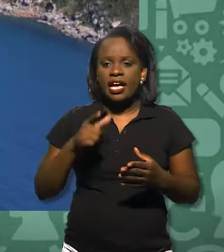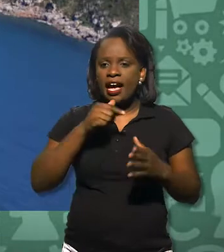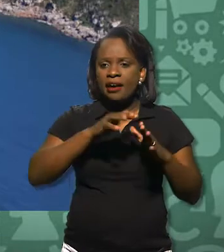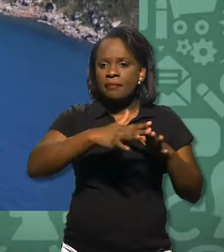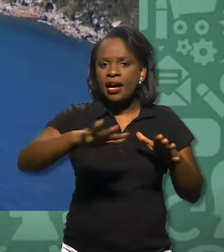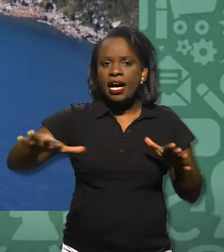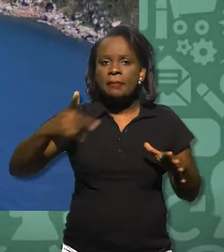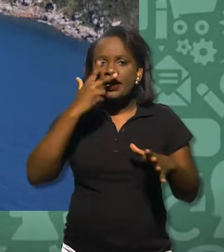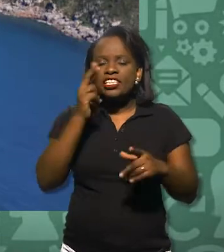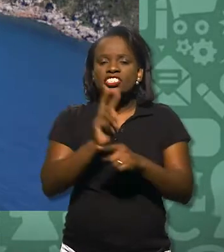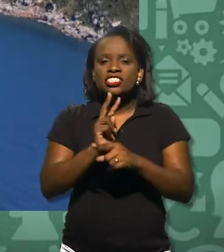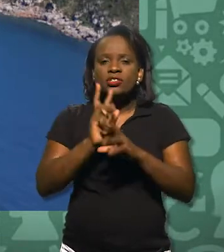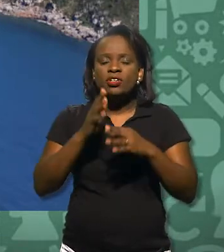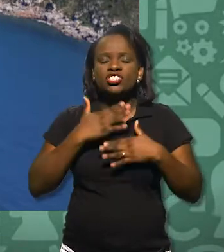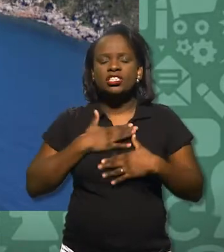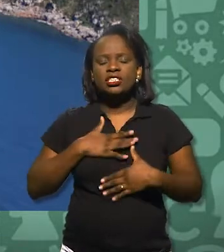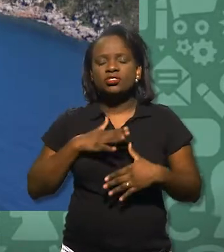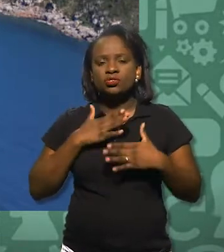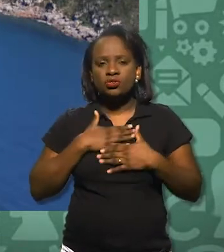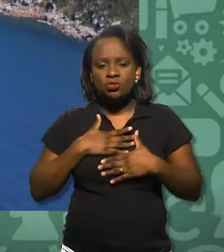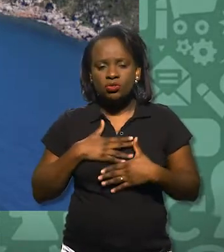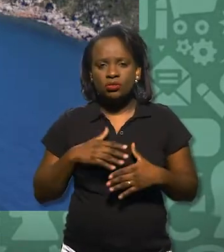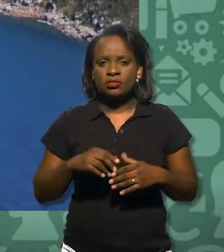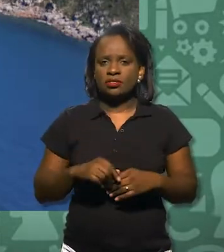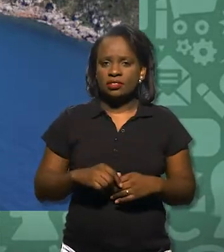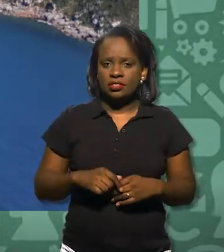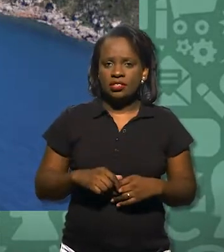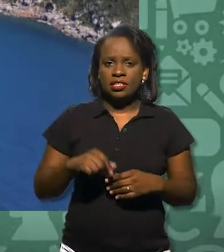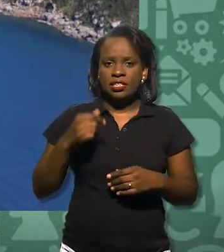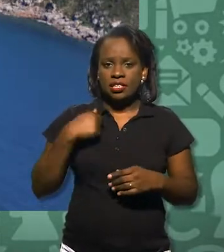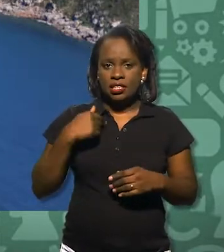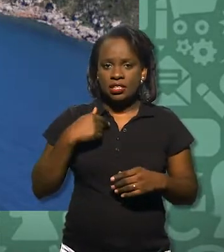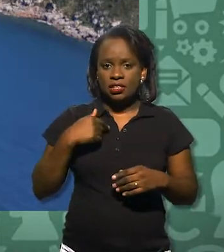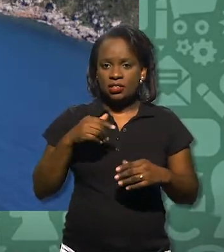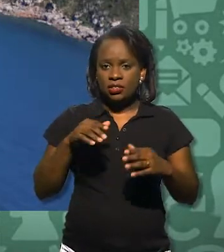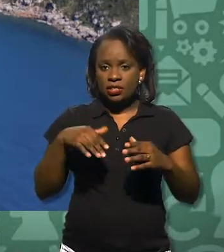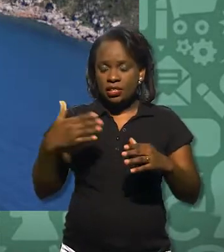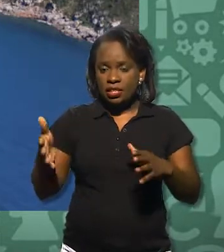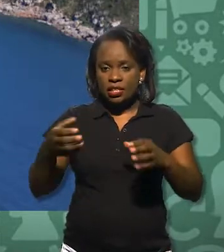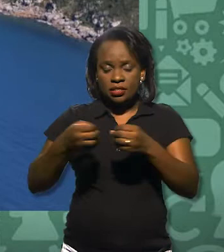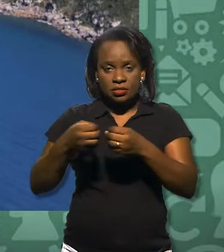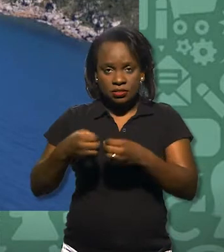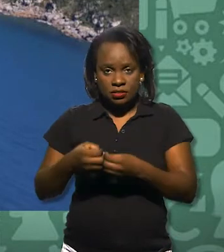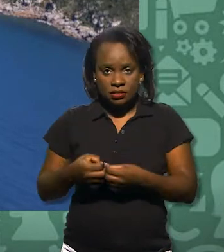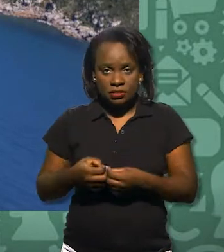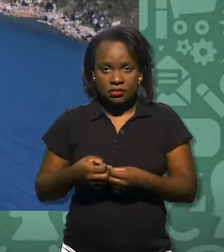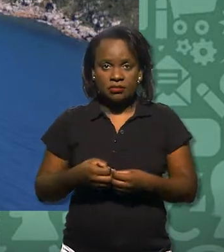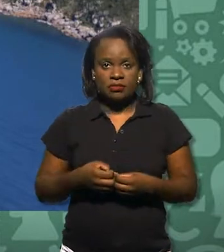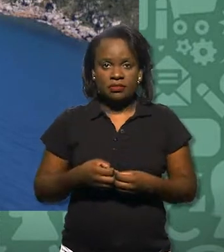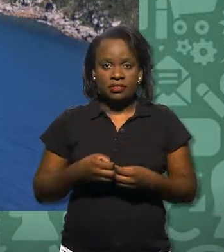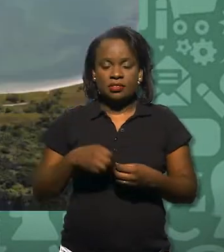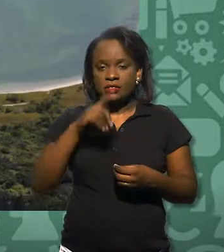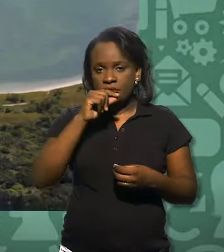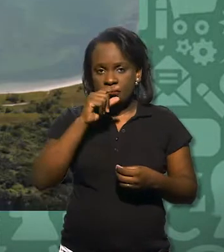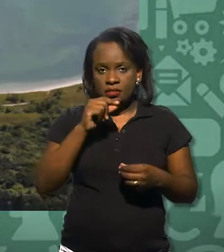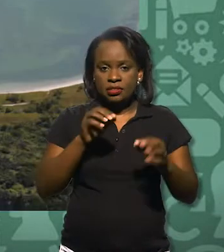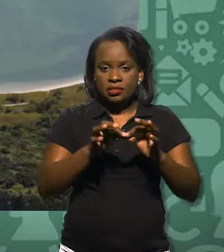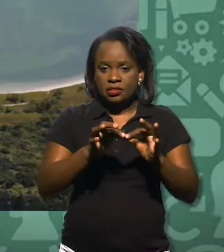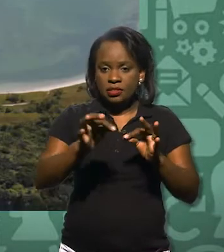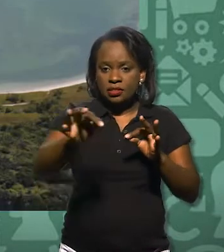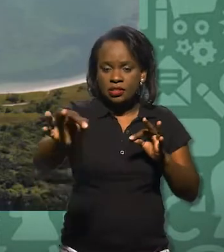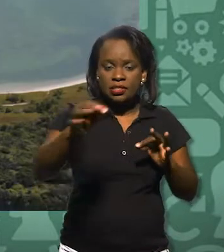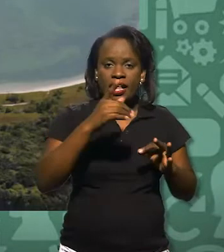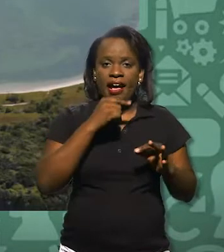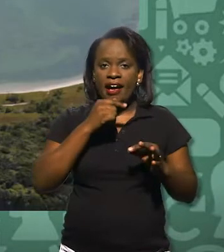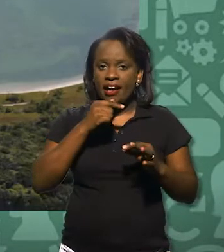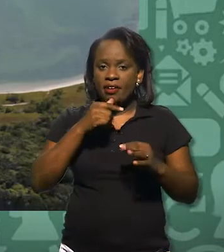o mar aqui descansou pra caramba. Eu estou ao lado do canal Itajuru. 2,5